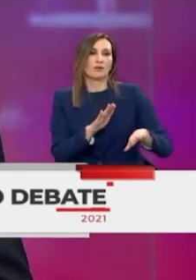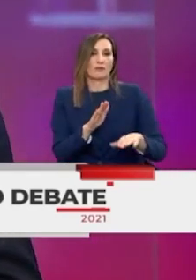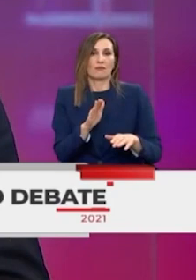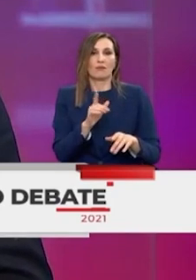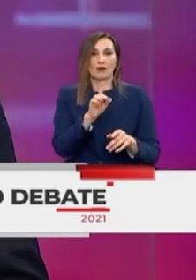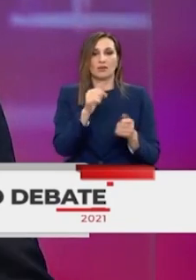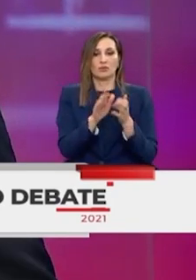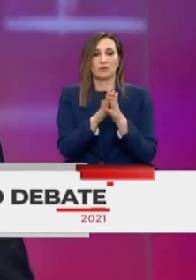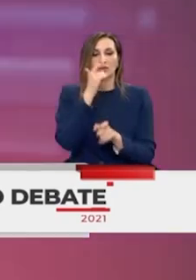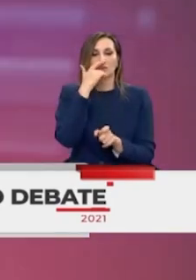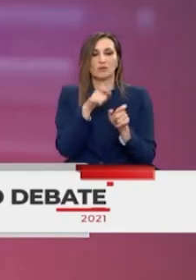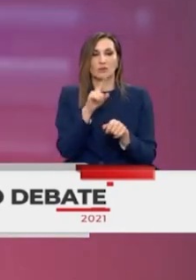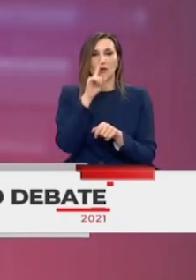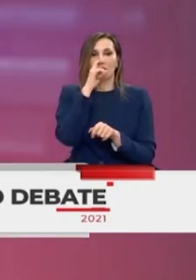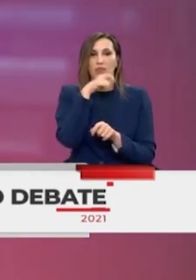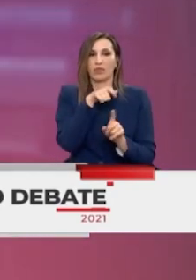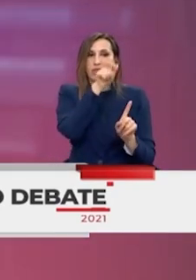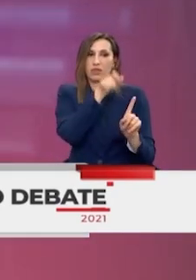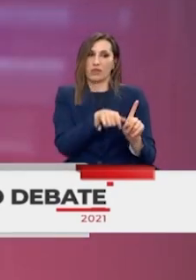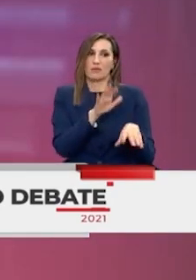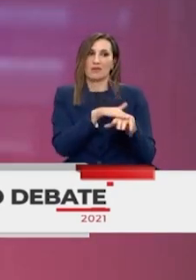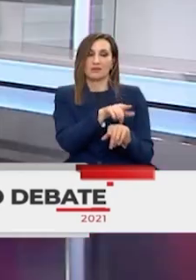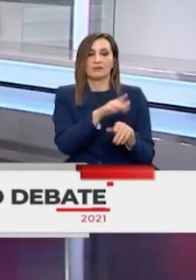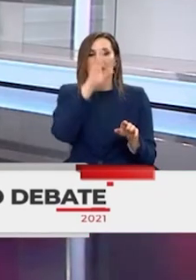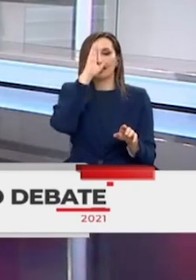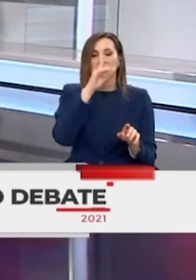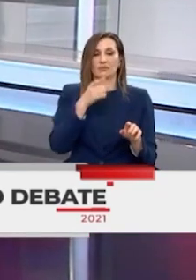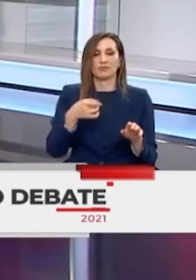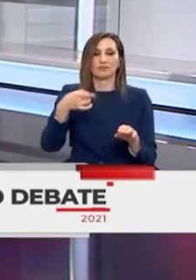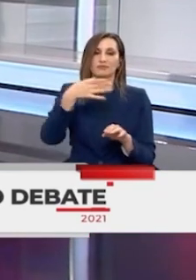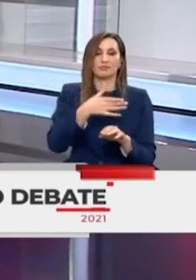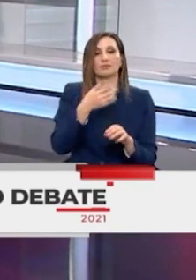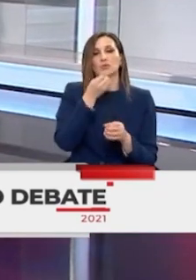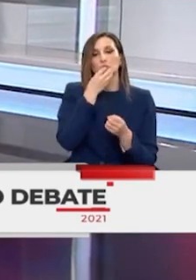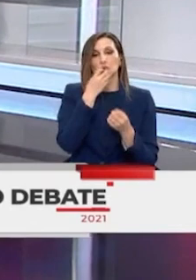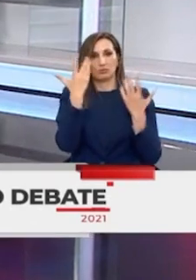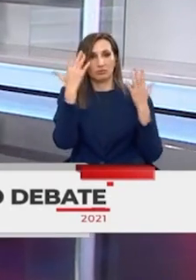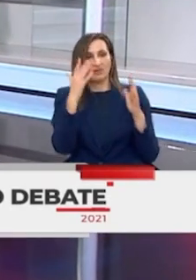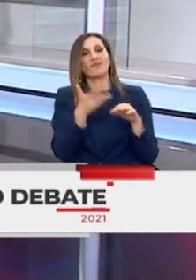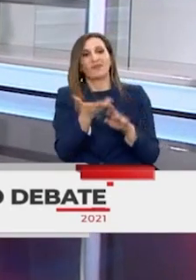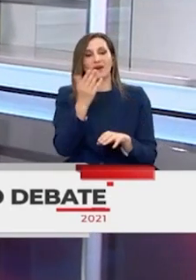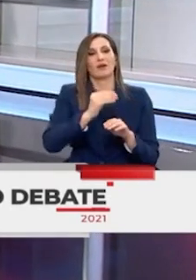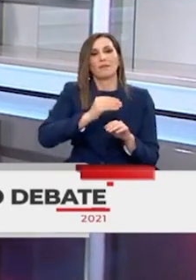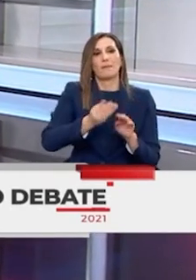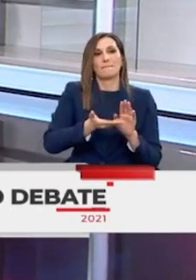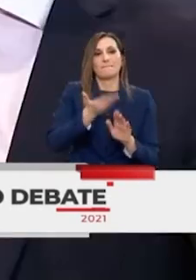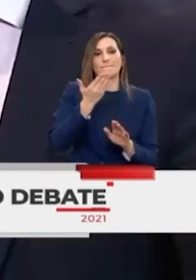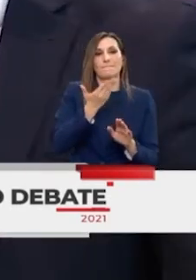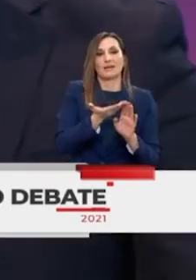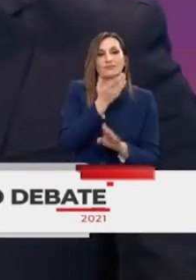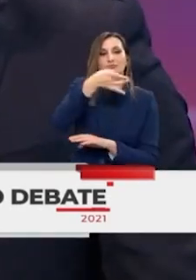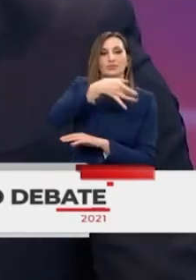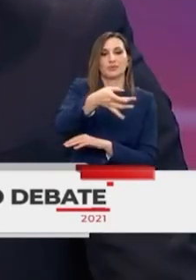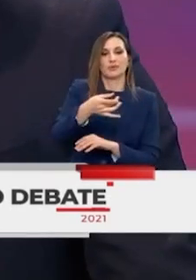esquerda andam a fazer fretes à candidata que está aqui à minha frente, porque sabem que vai ficar à frente deles, e mérito lhe seja dado, vai ficar. O nosso desafio é